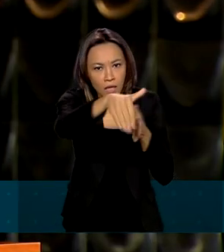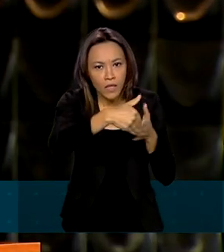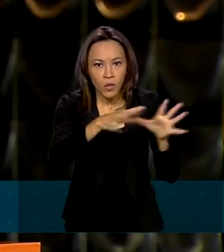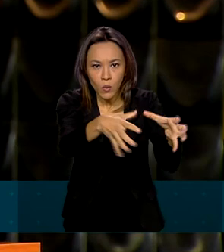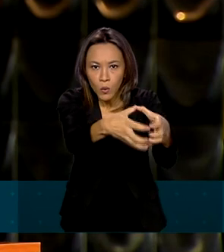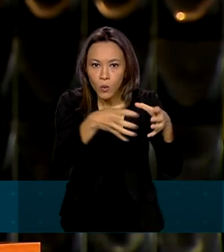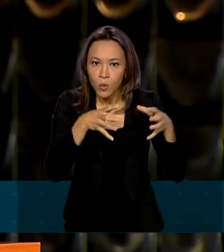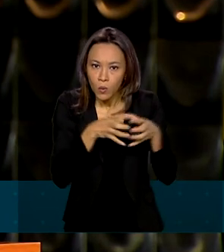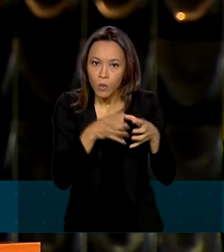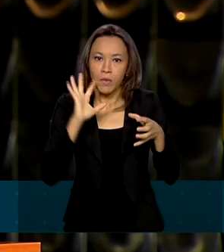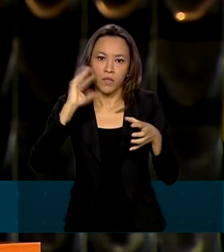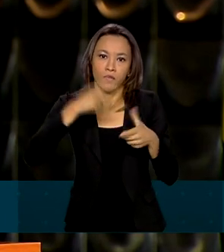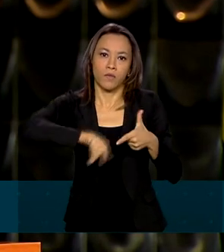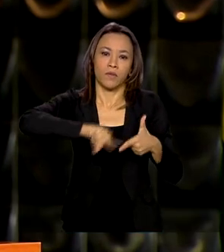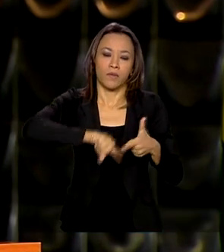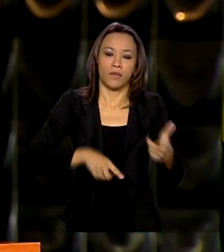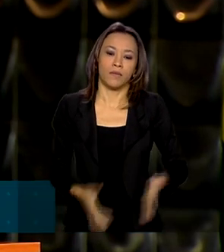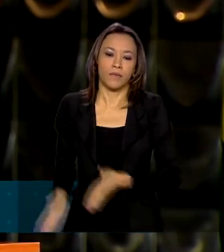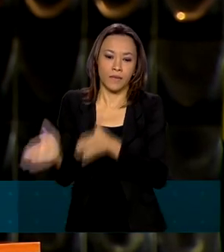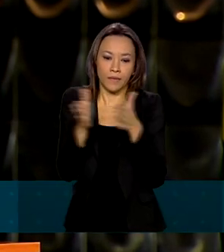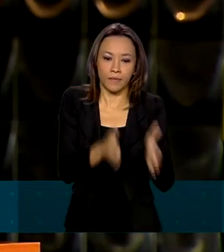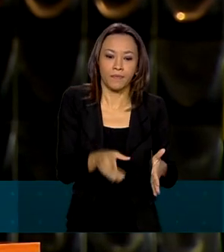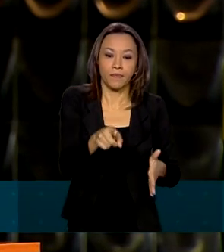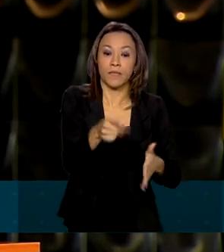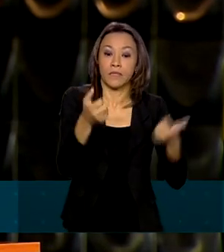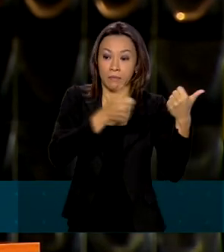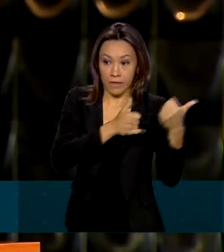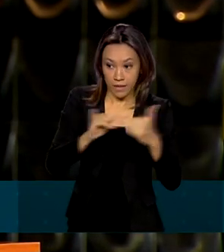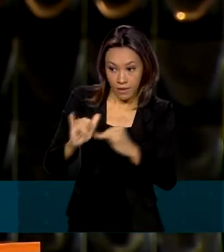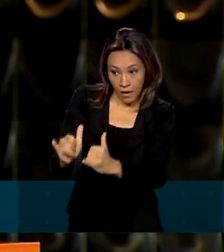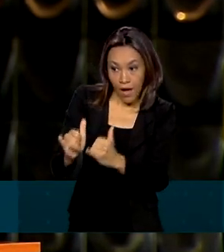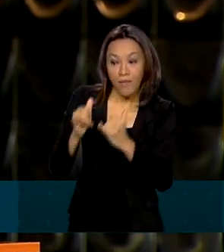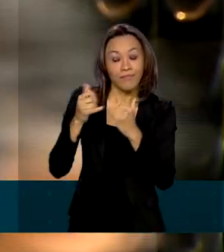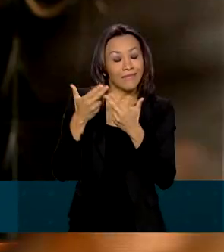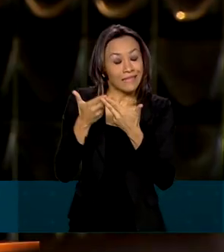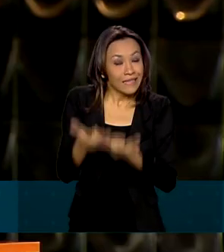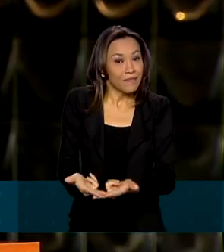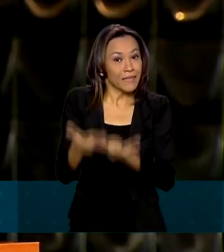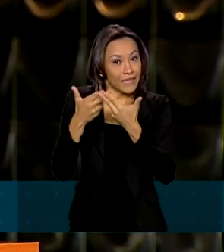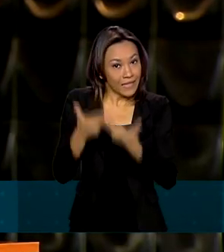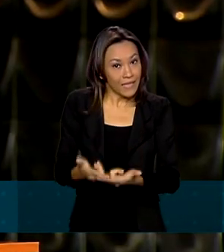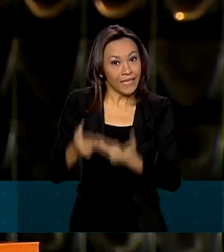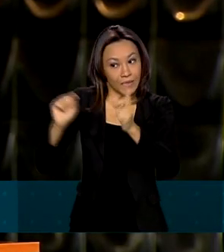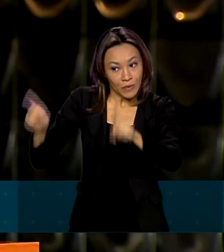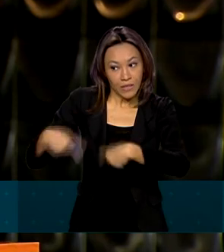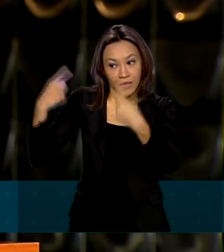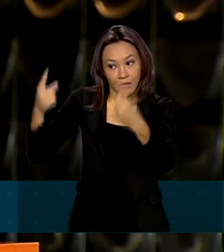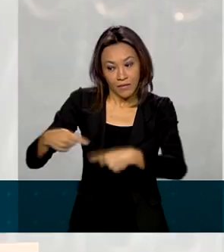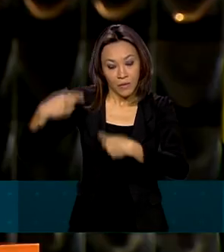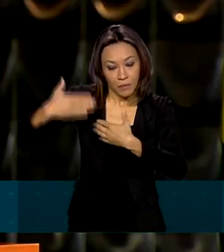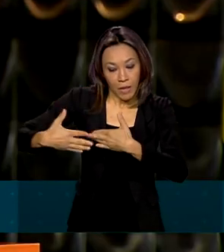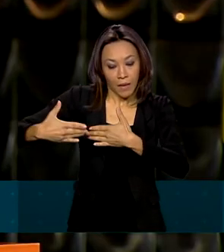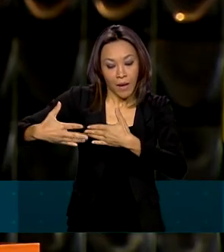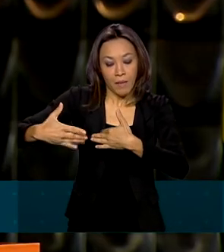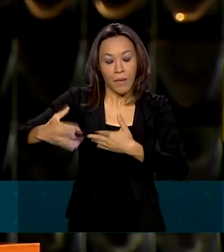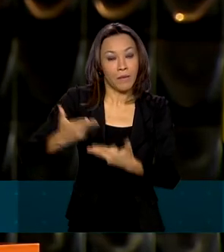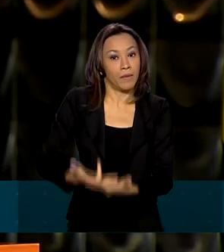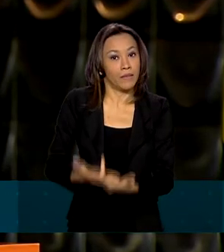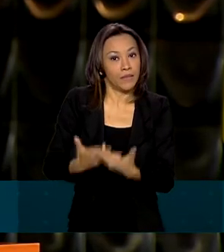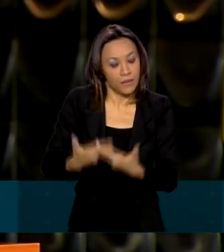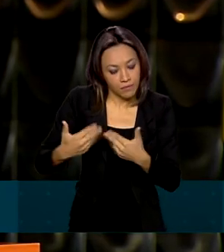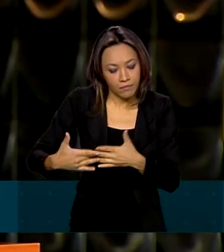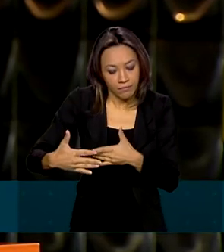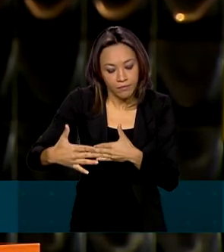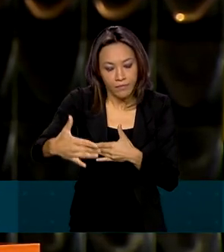muita resiliência nos desafios perseverança que